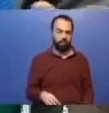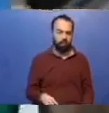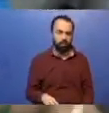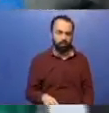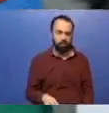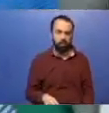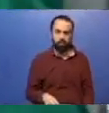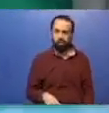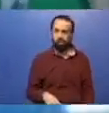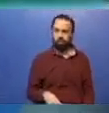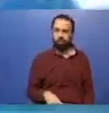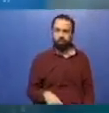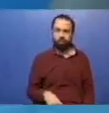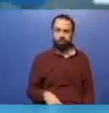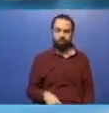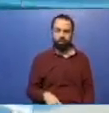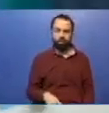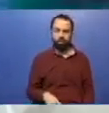gotículas de água.